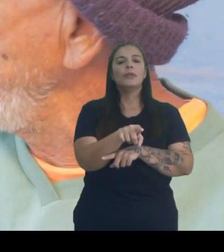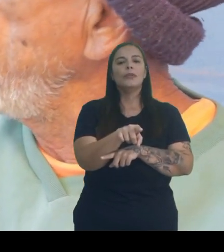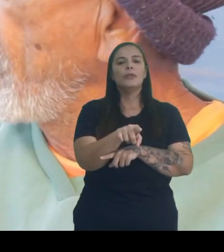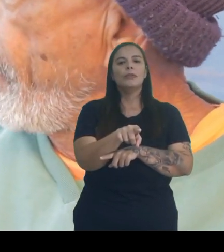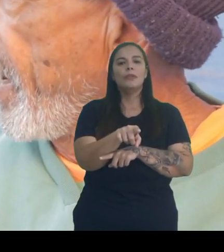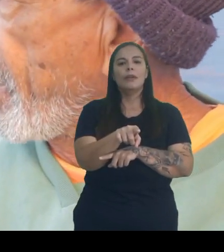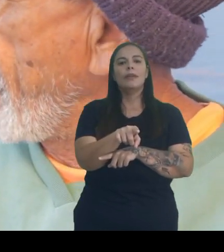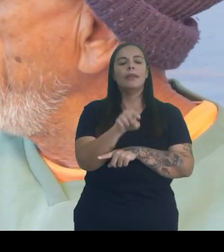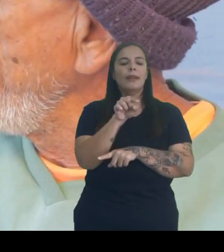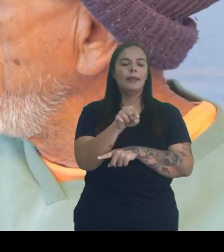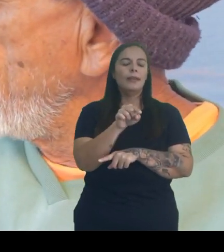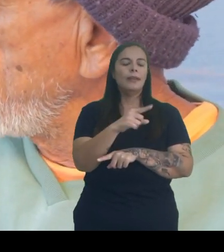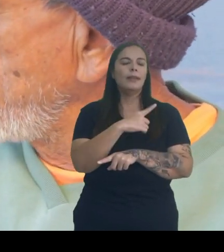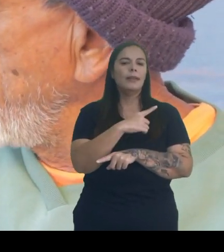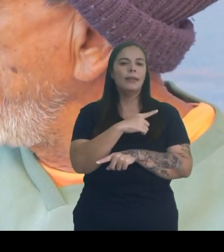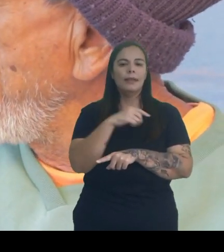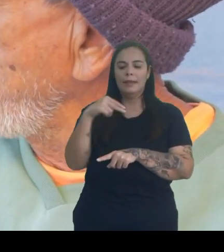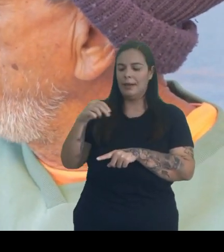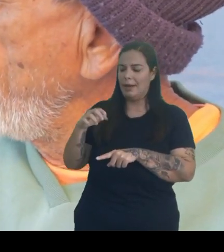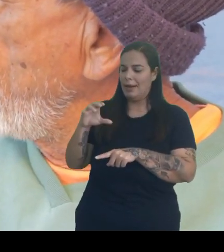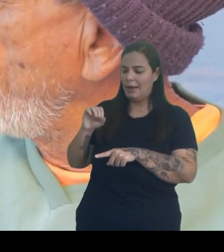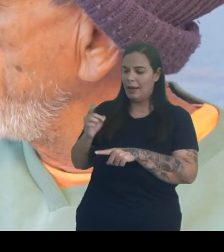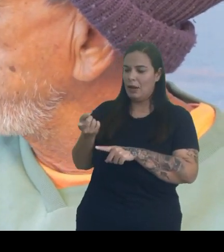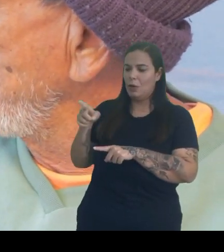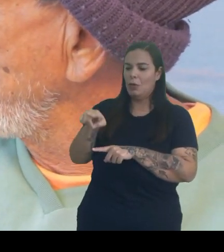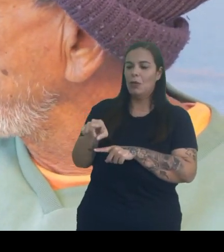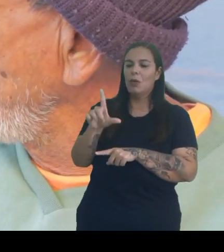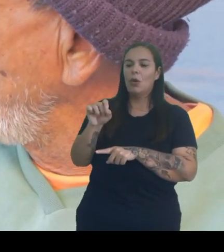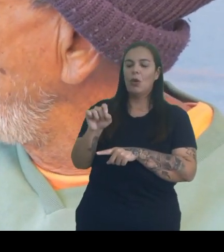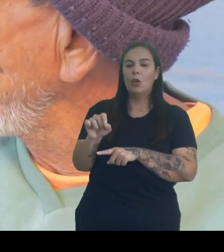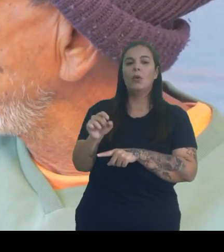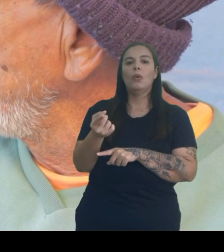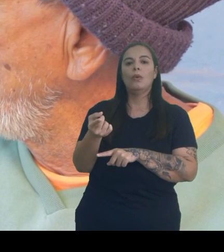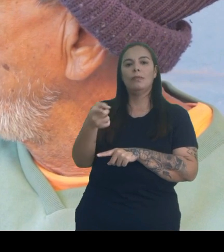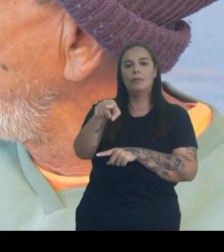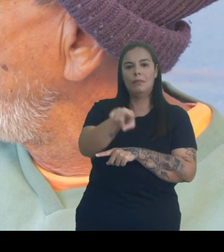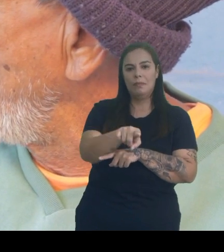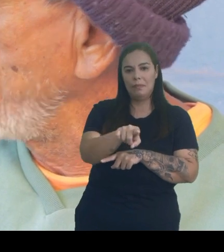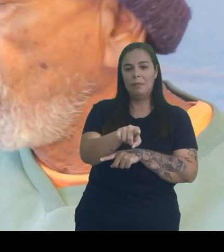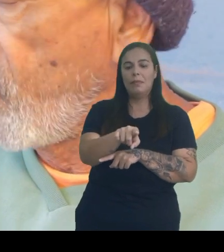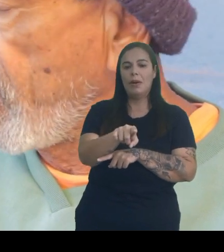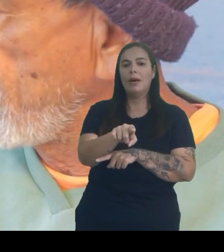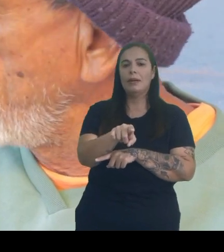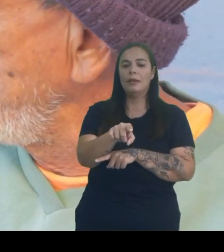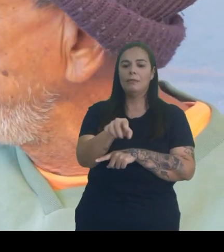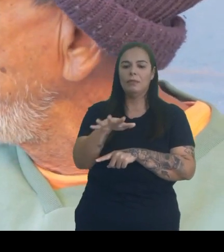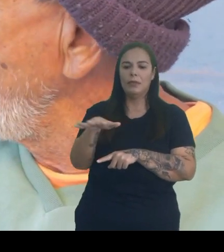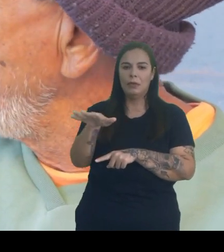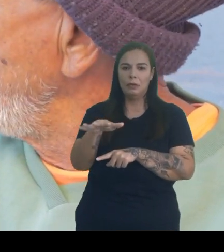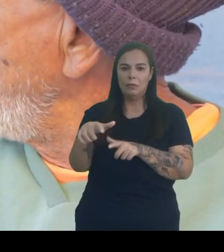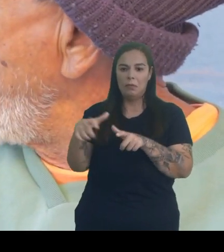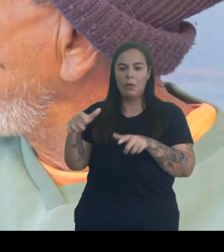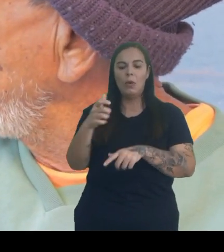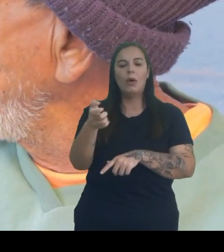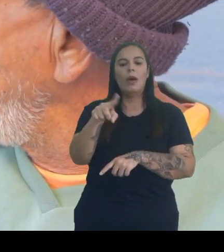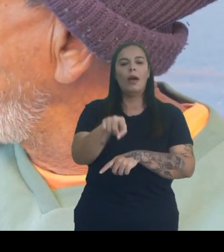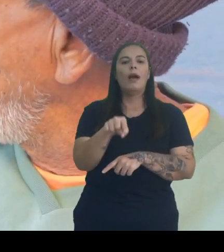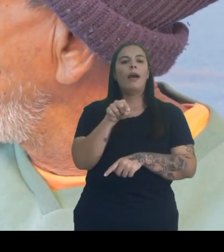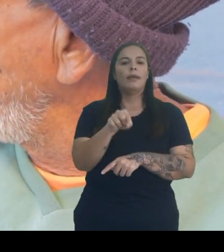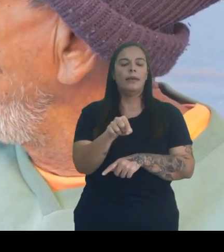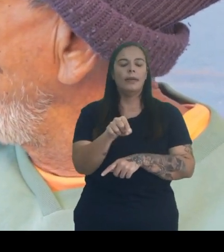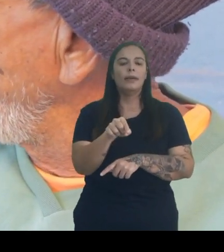vindo de lá para cá, Soneneco, falecido Solô, que tinha onde é o varandão ali.